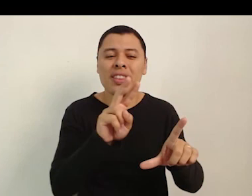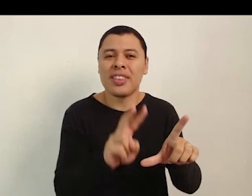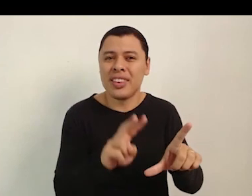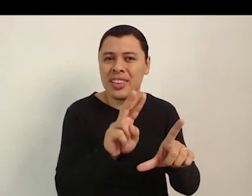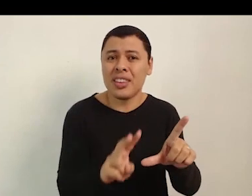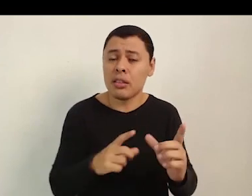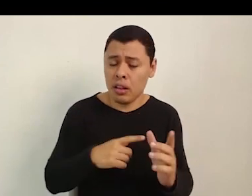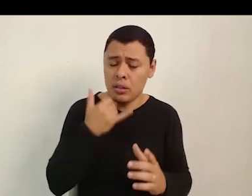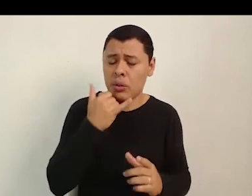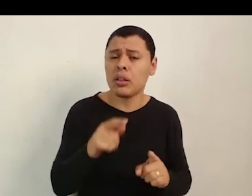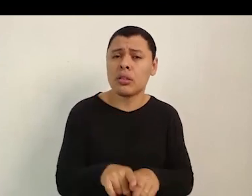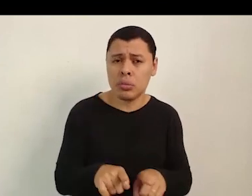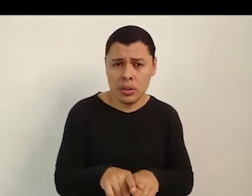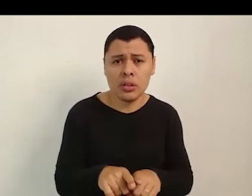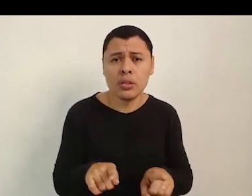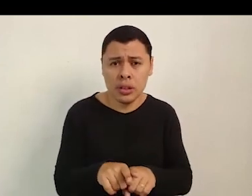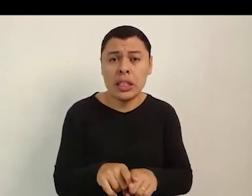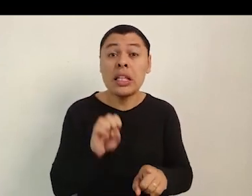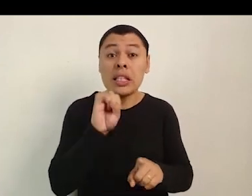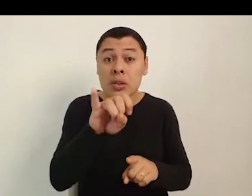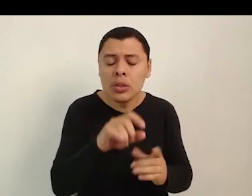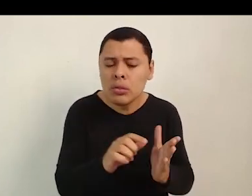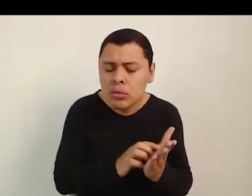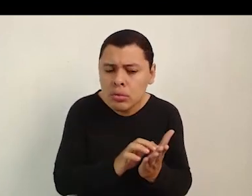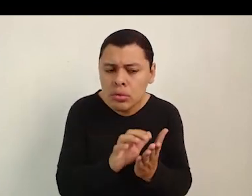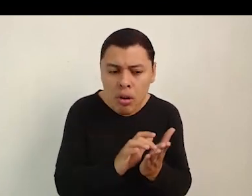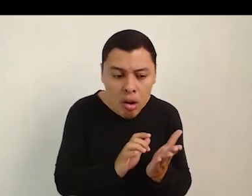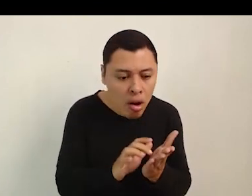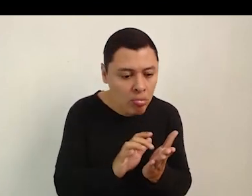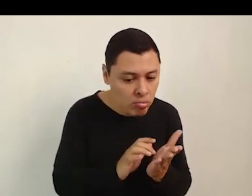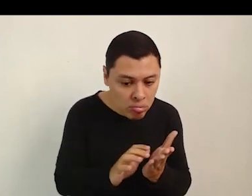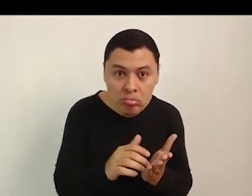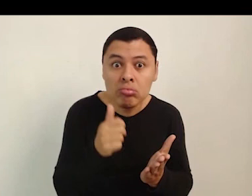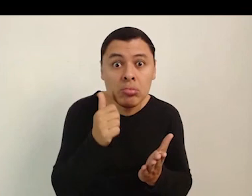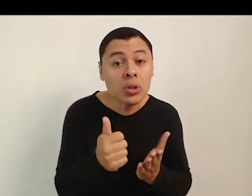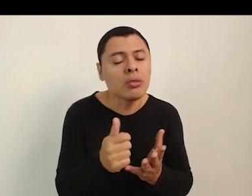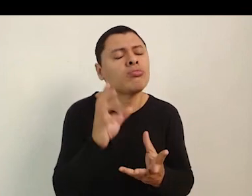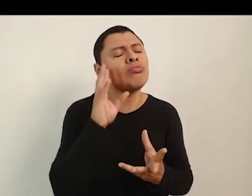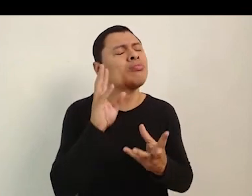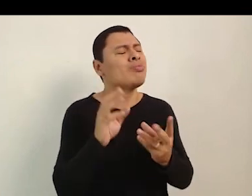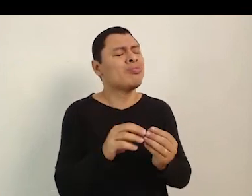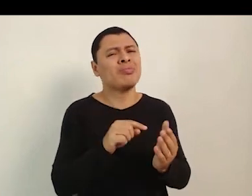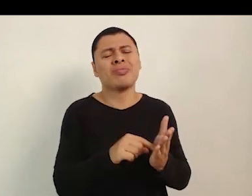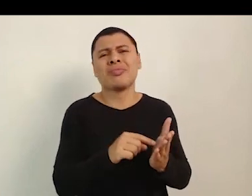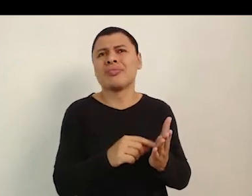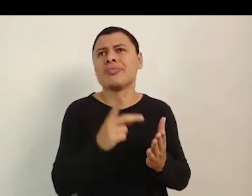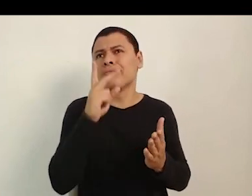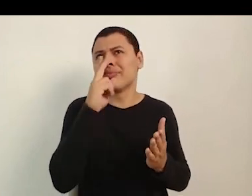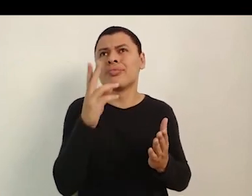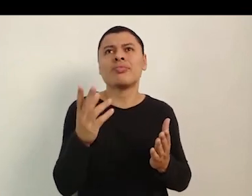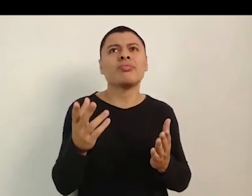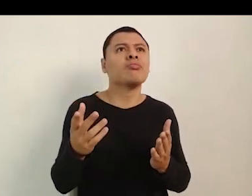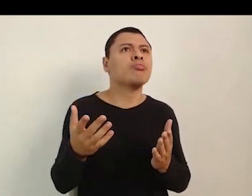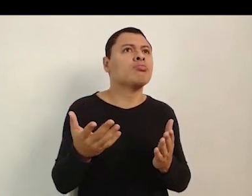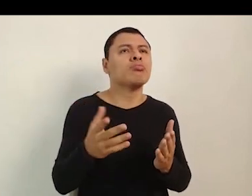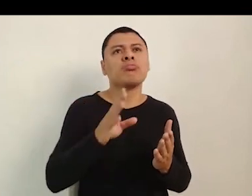Estando acessível para o leitor de tela, eu te garanto que existe uma grande probabilidade, vamos dizer aí, de, né, vou até